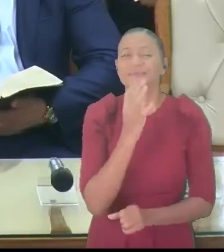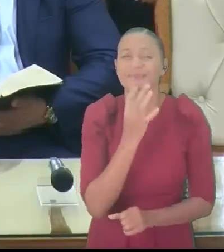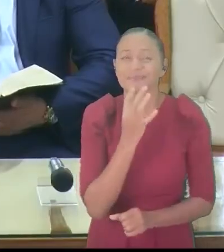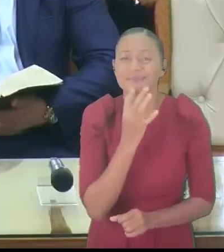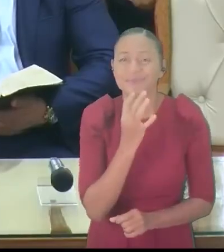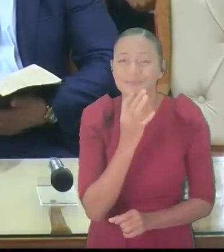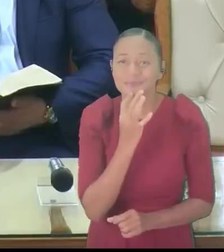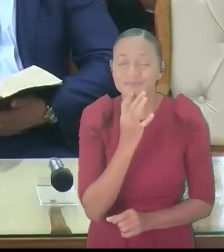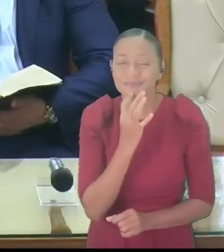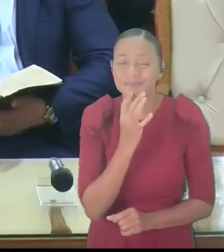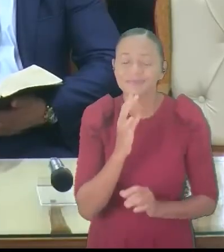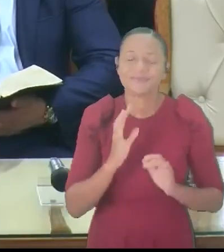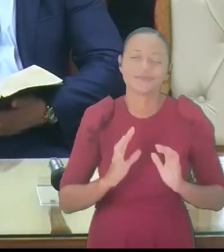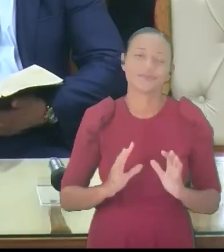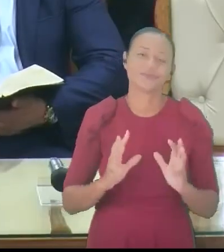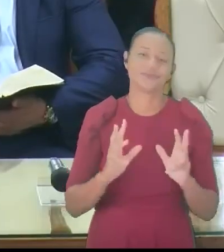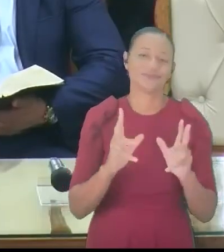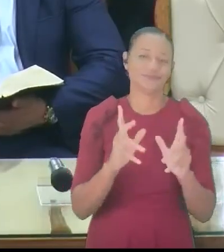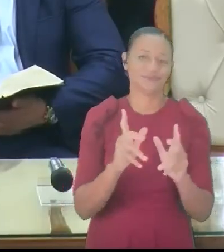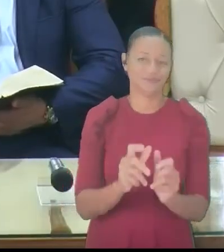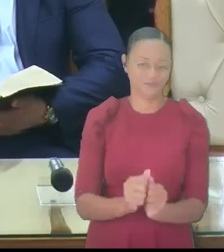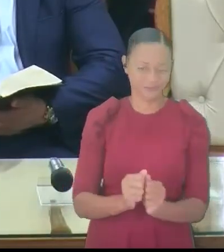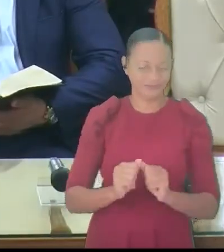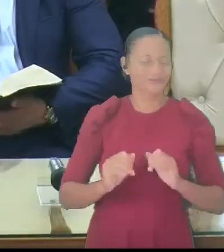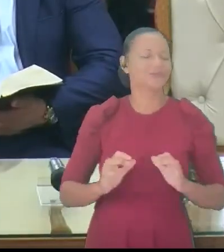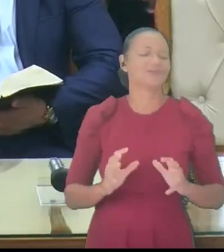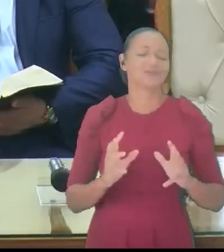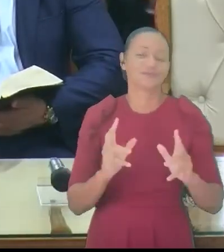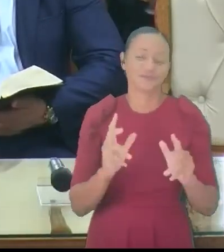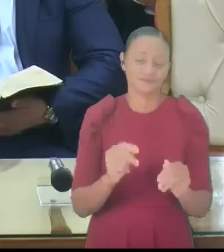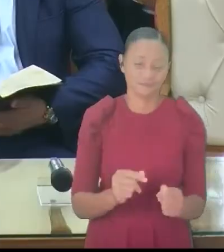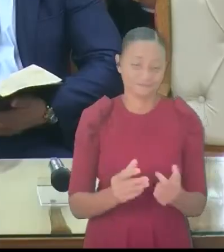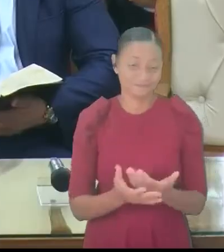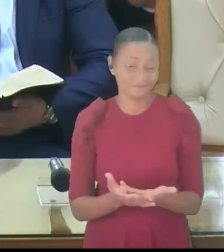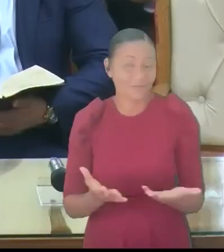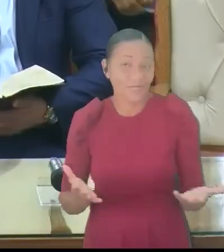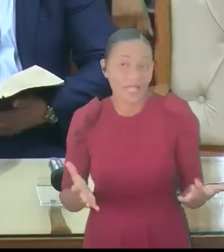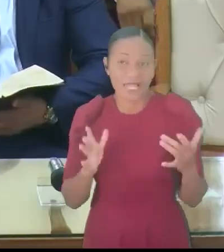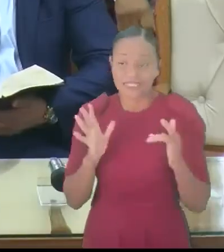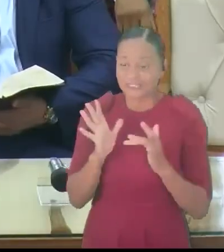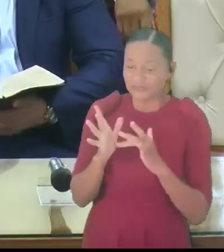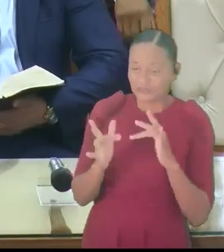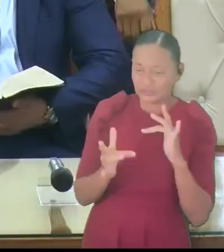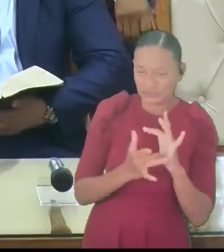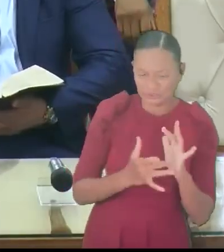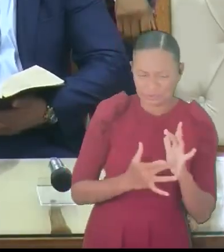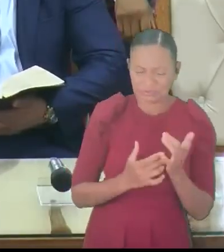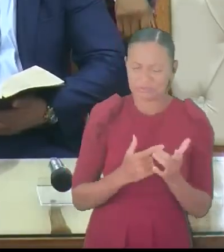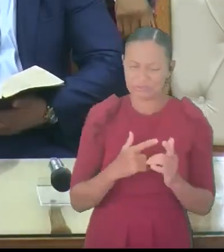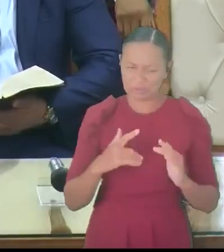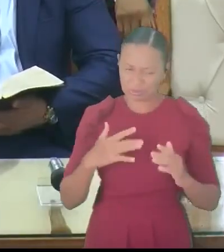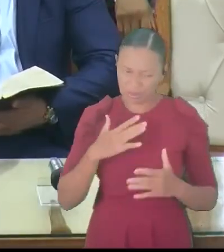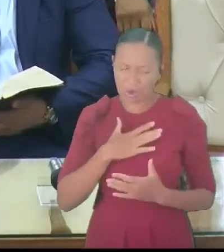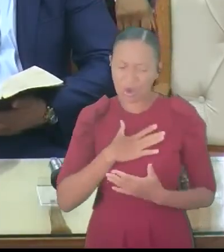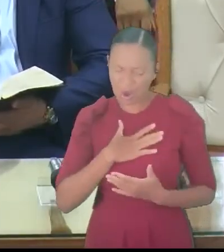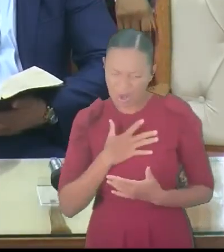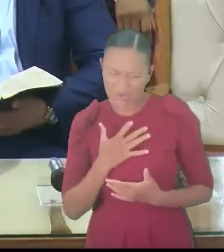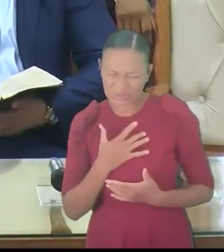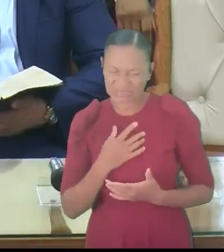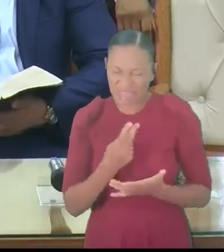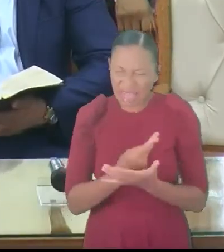irmãos? Conhecido? De todos. De todos, era conhecido de todos, né? Então Jesus, ele não trabalha com falcatrua, ele trabalha com a